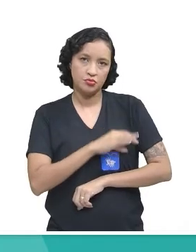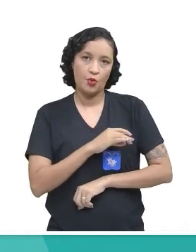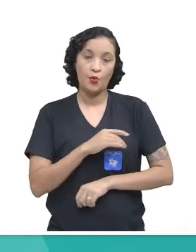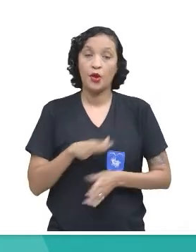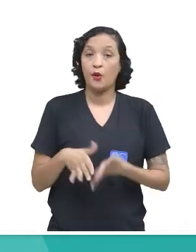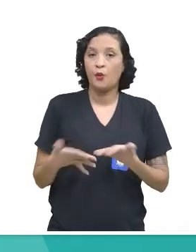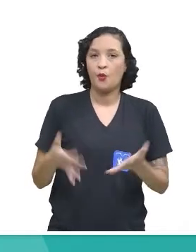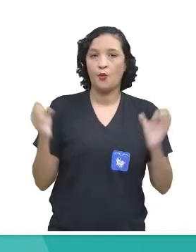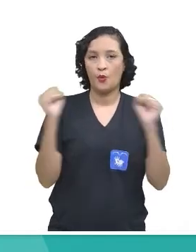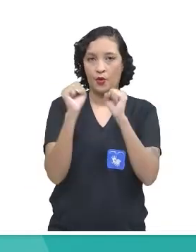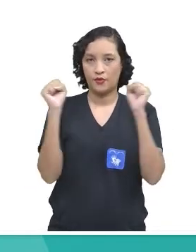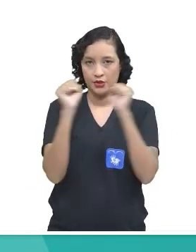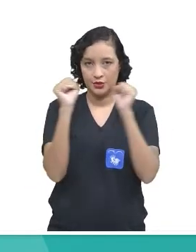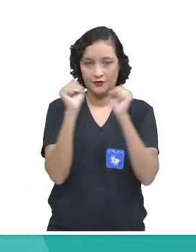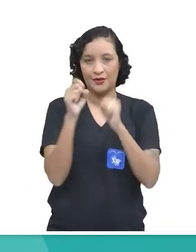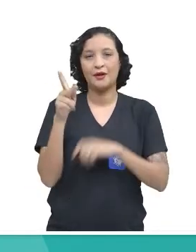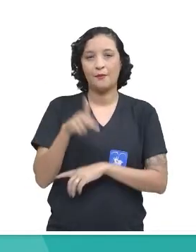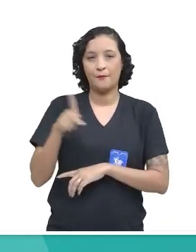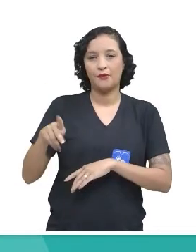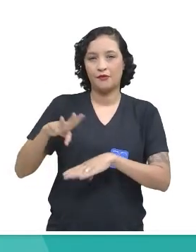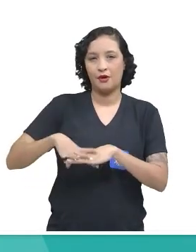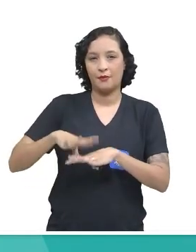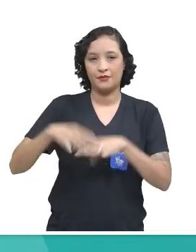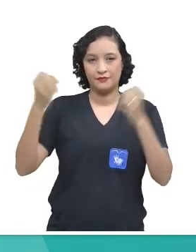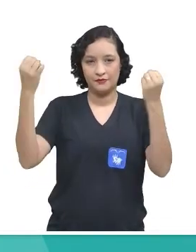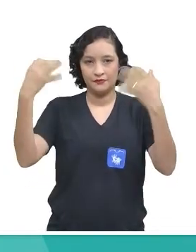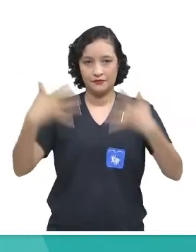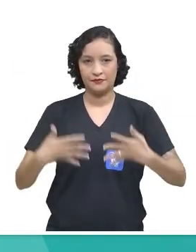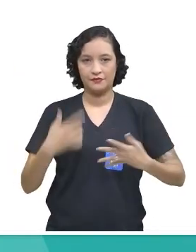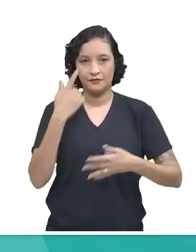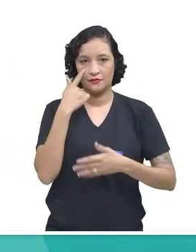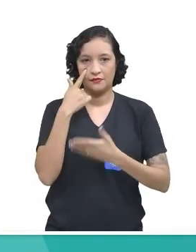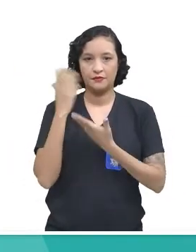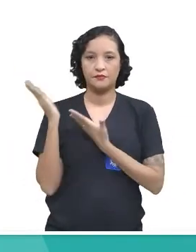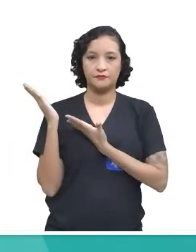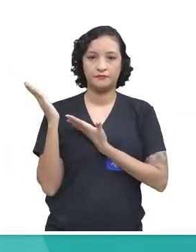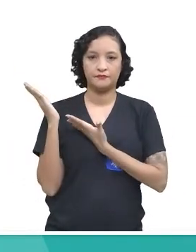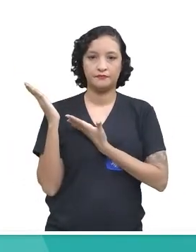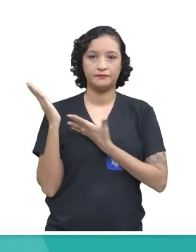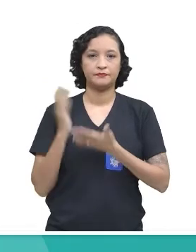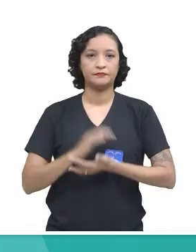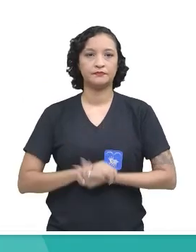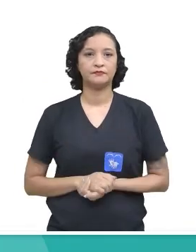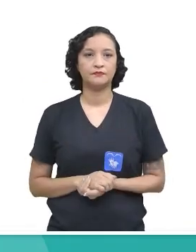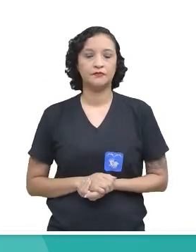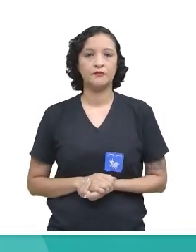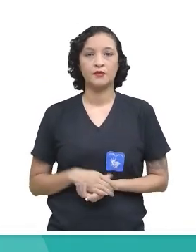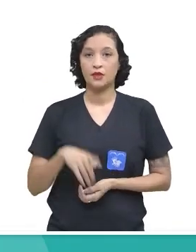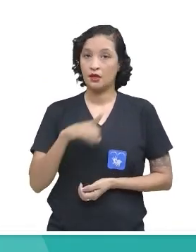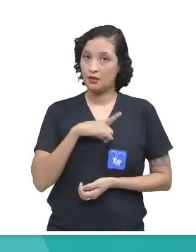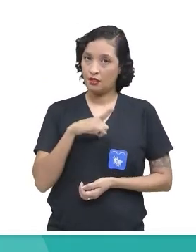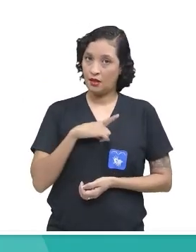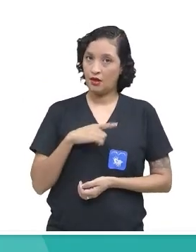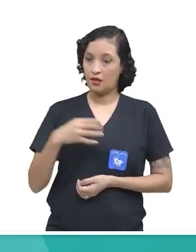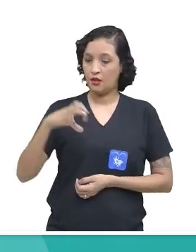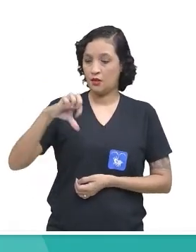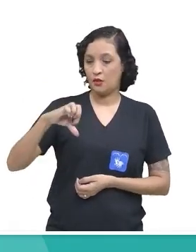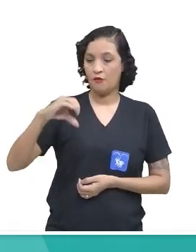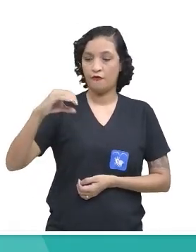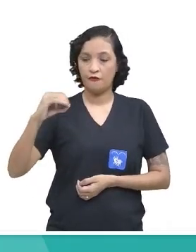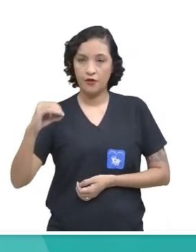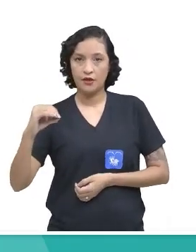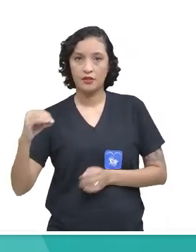agora a professora Deísa vai explicar para vocês. Olha só, né? Vocês têm aí a frequência de repouso sendo 90 e